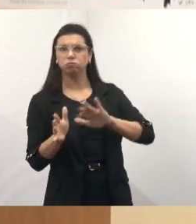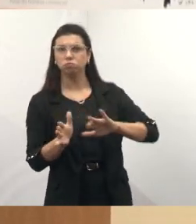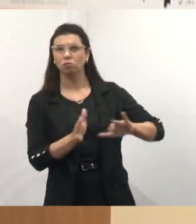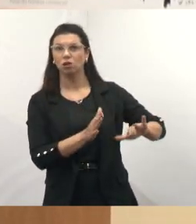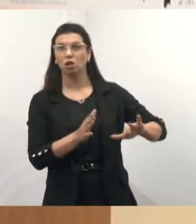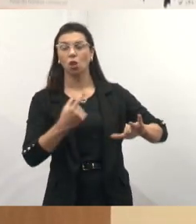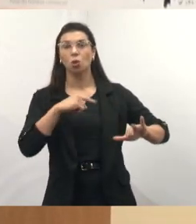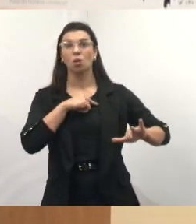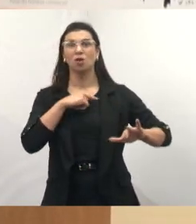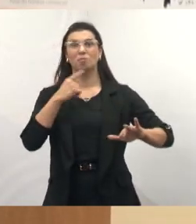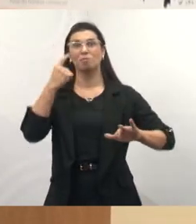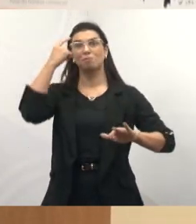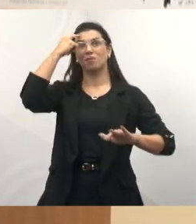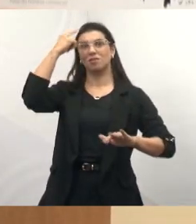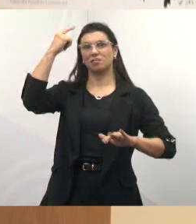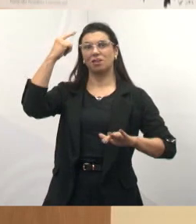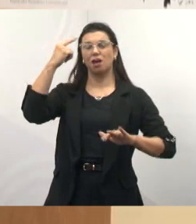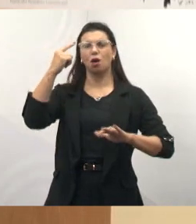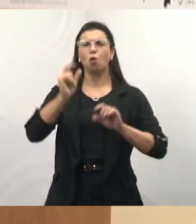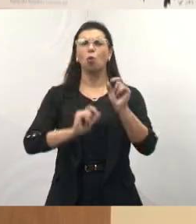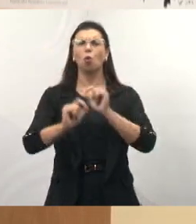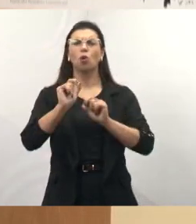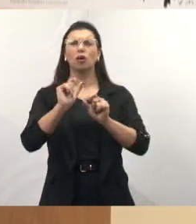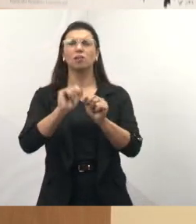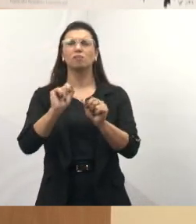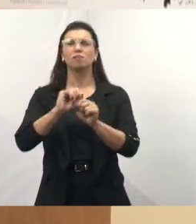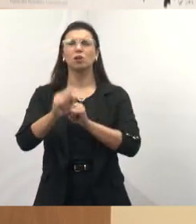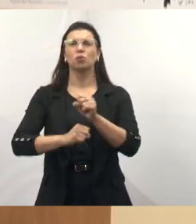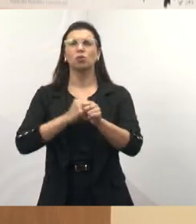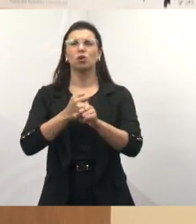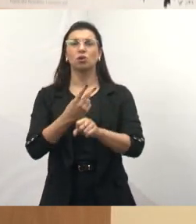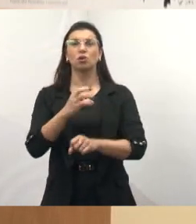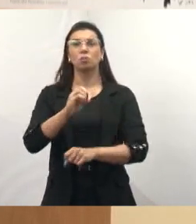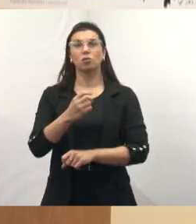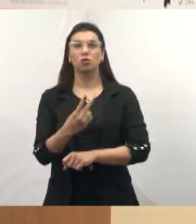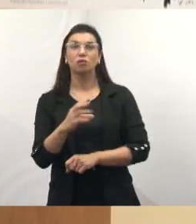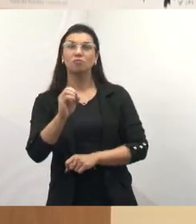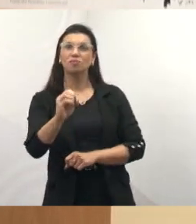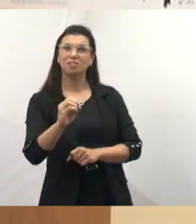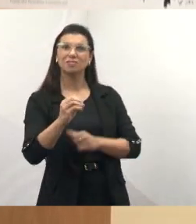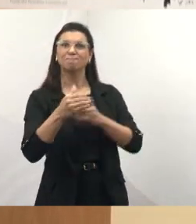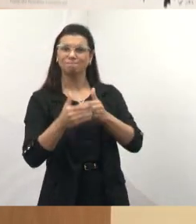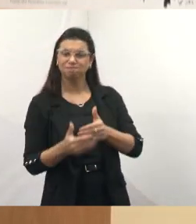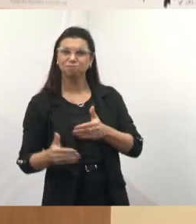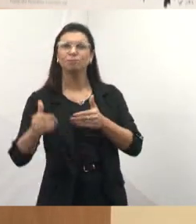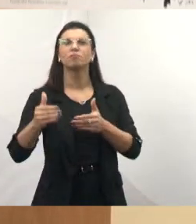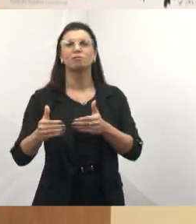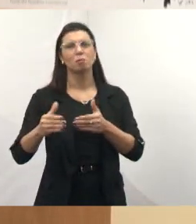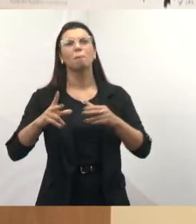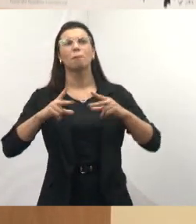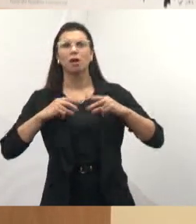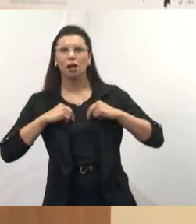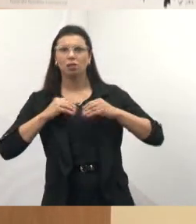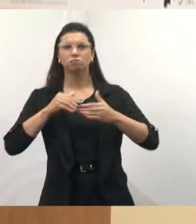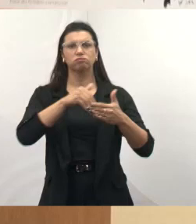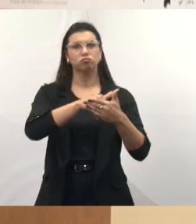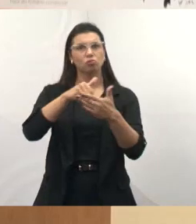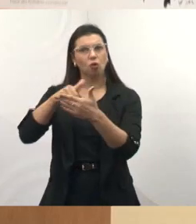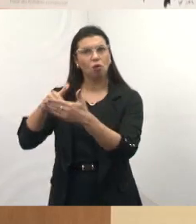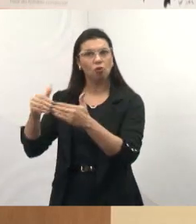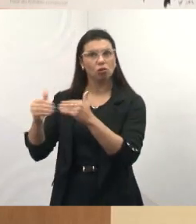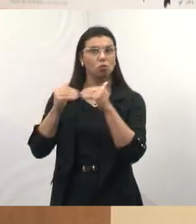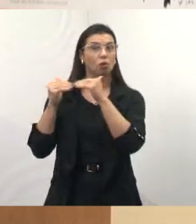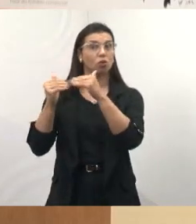gente pensar o que foi feito em 2020, a partir do que era possível fazer, merecem a aprovação ou não